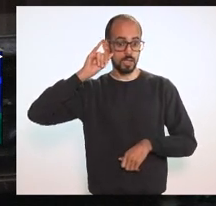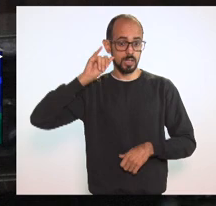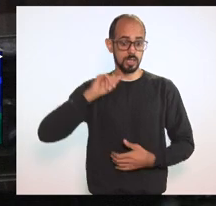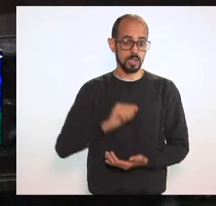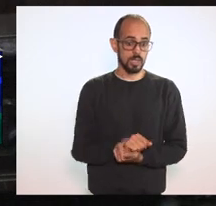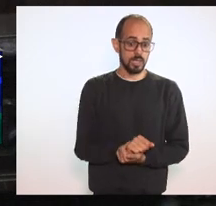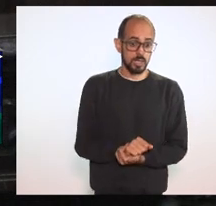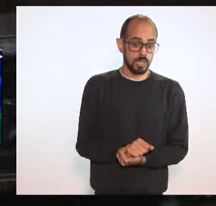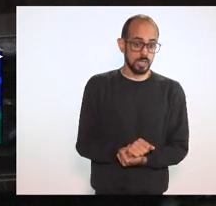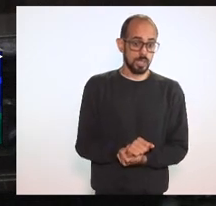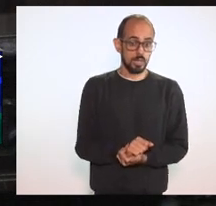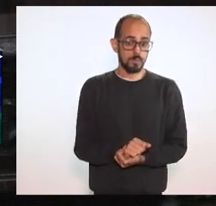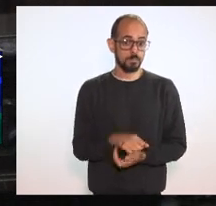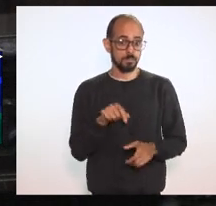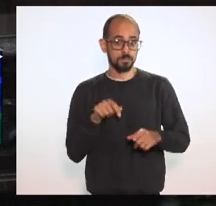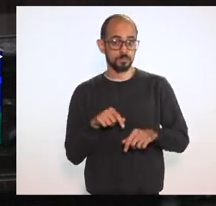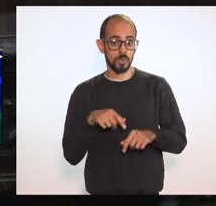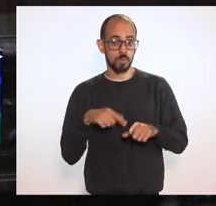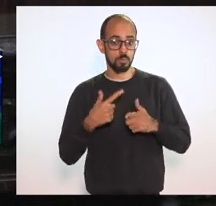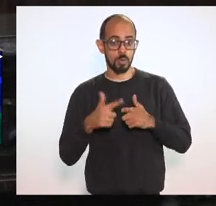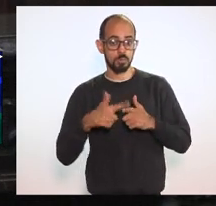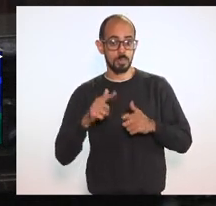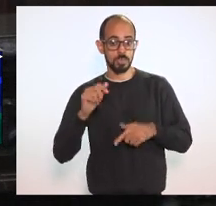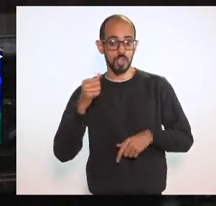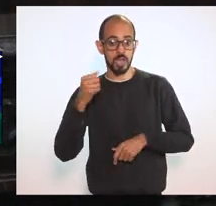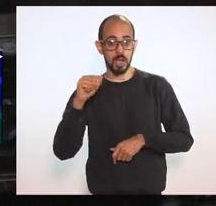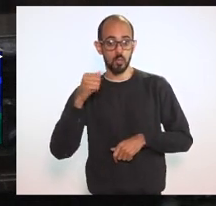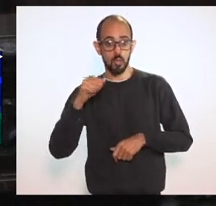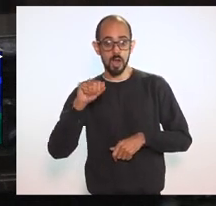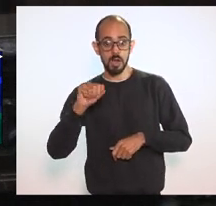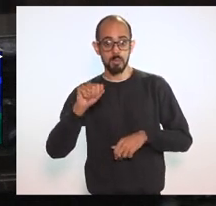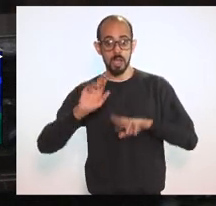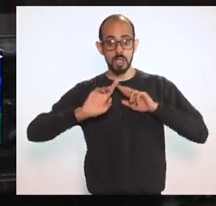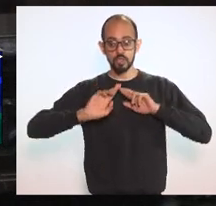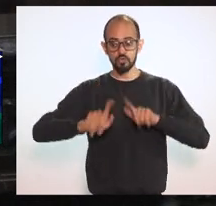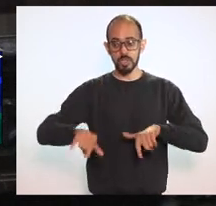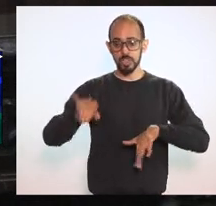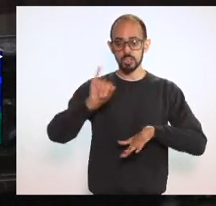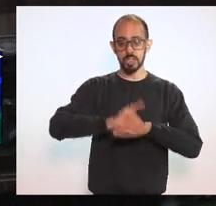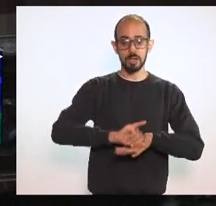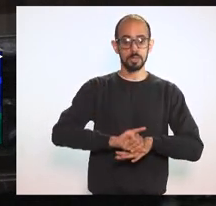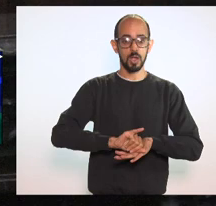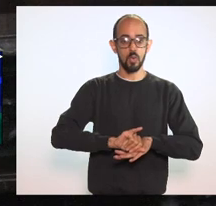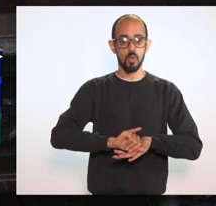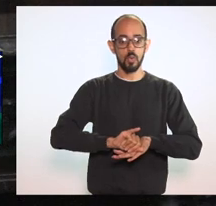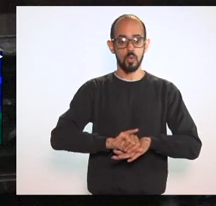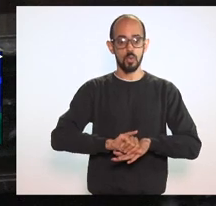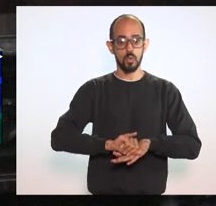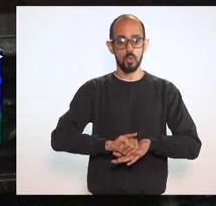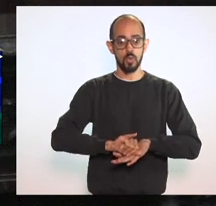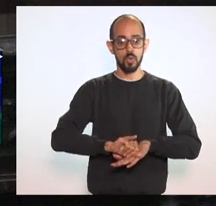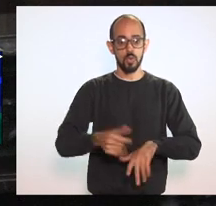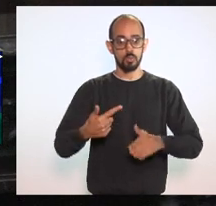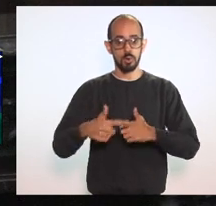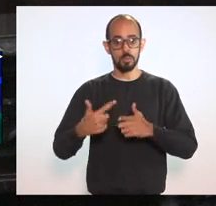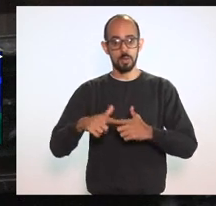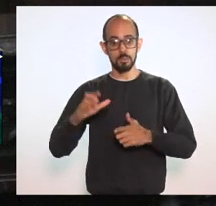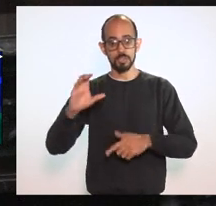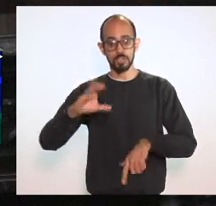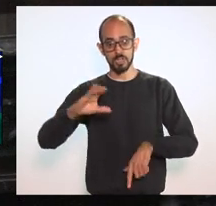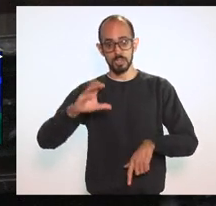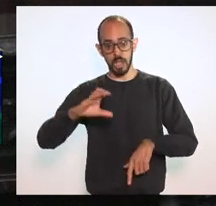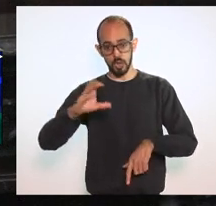é o problema de Araruama é diferente do problema da capital o problema de Niterói